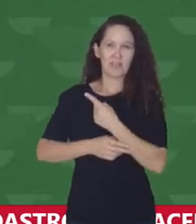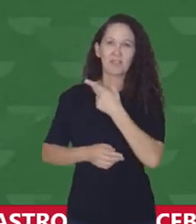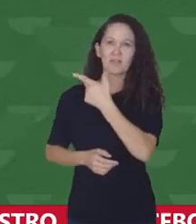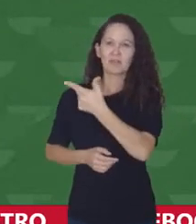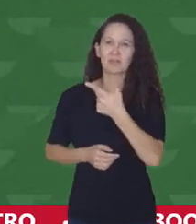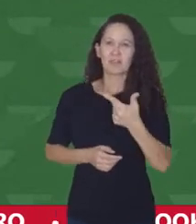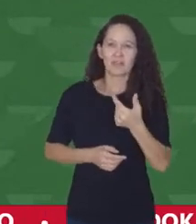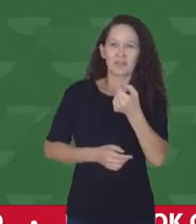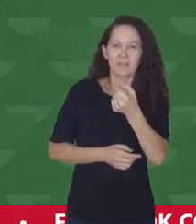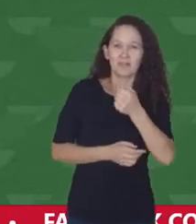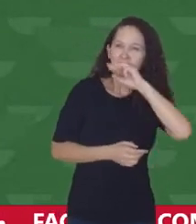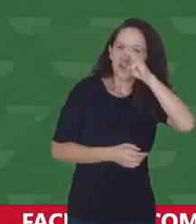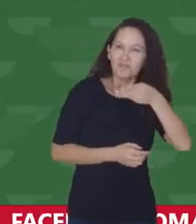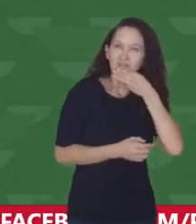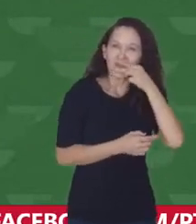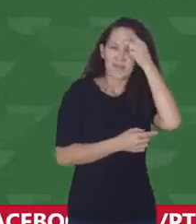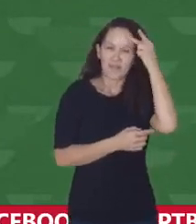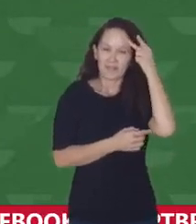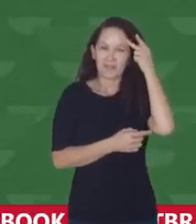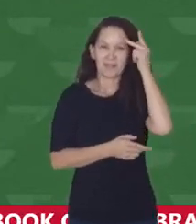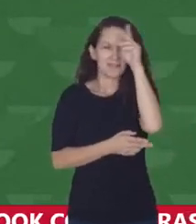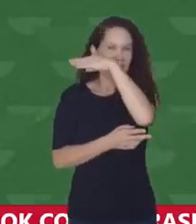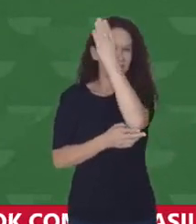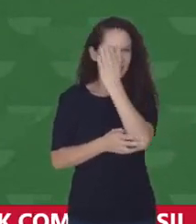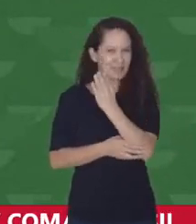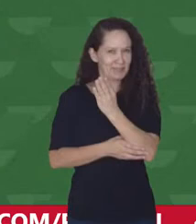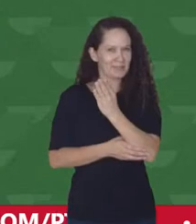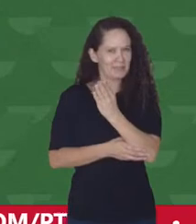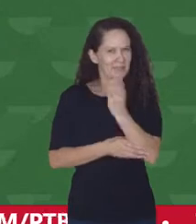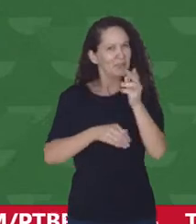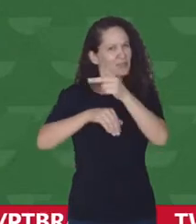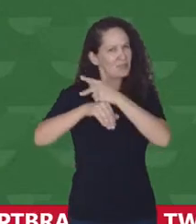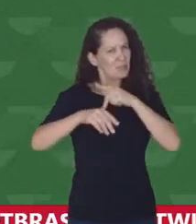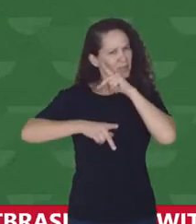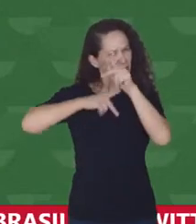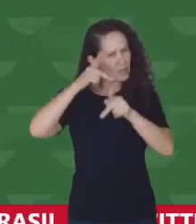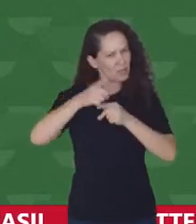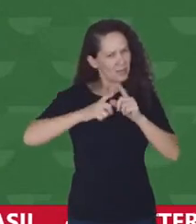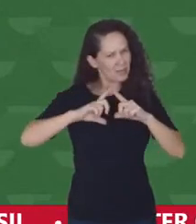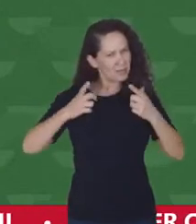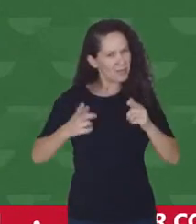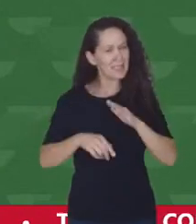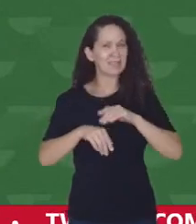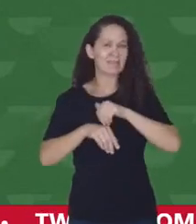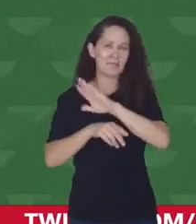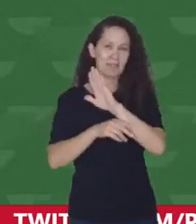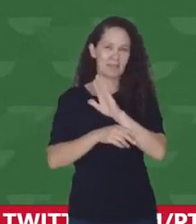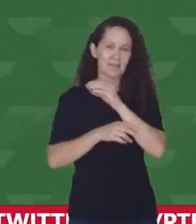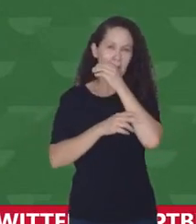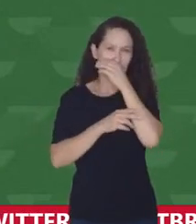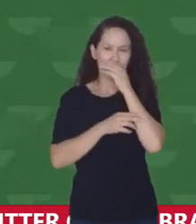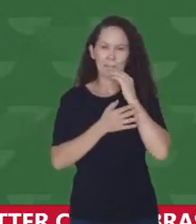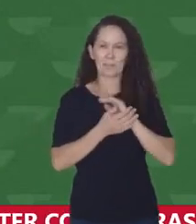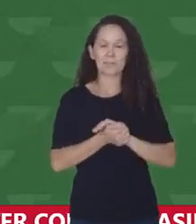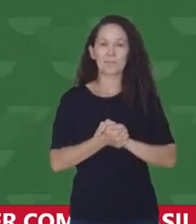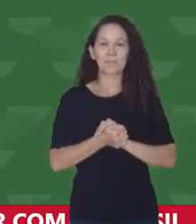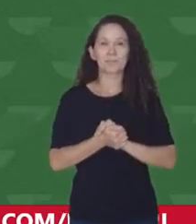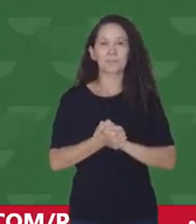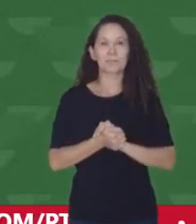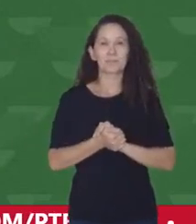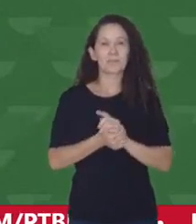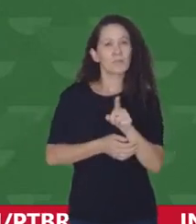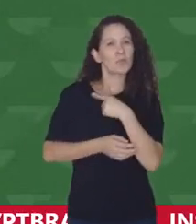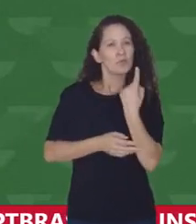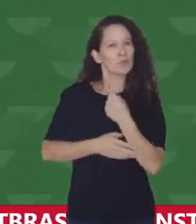milhões de pessoas, entendeu? Um mercado interno muito robusto. E ele é o motor mais importante e